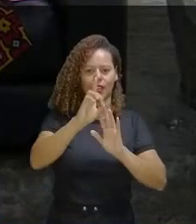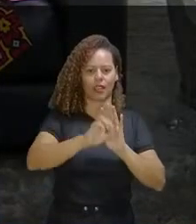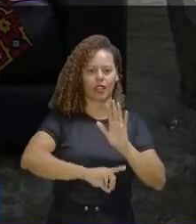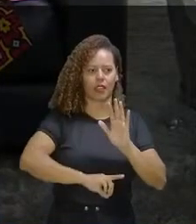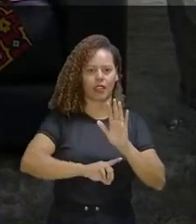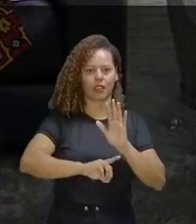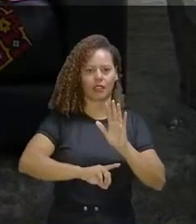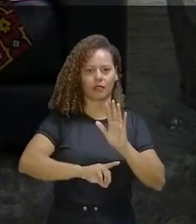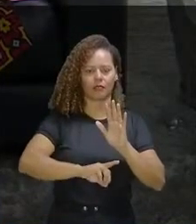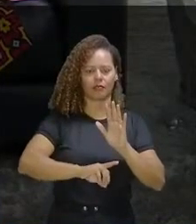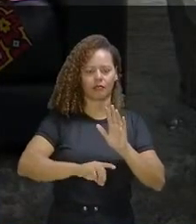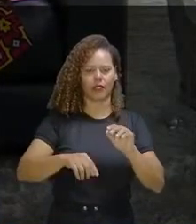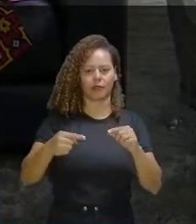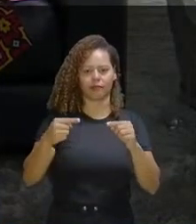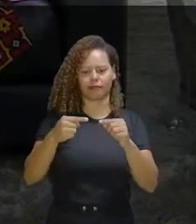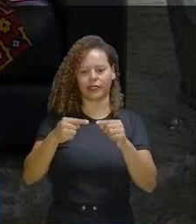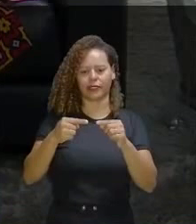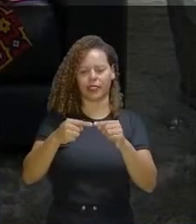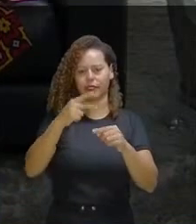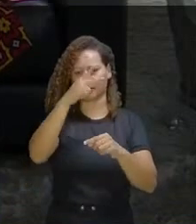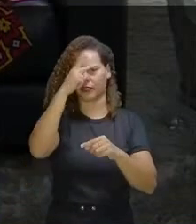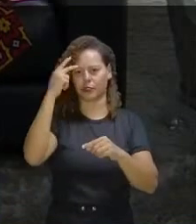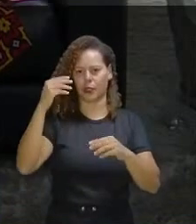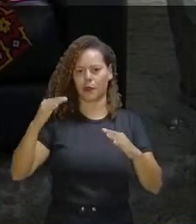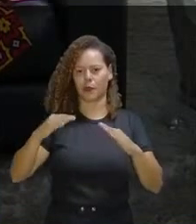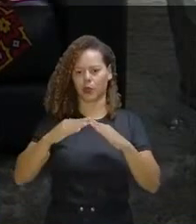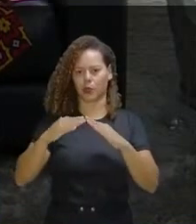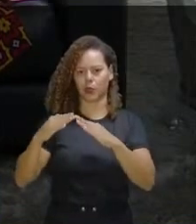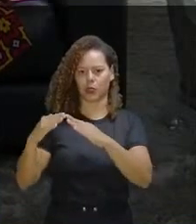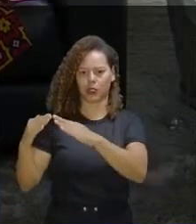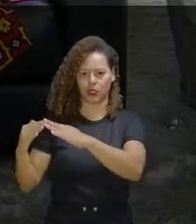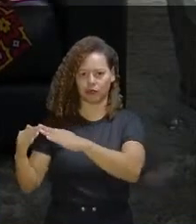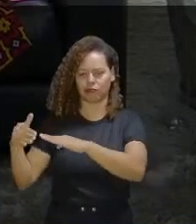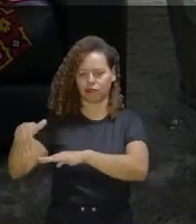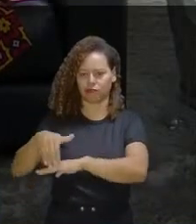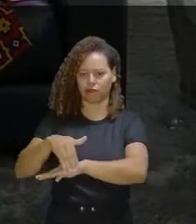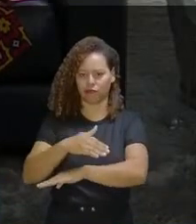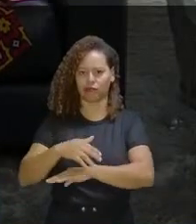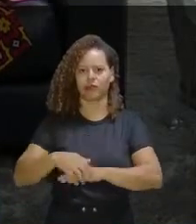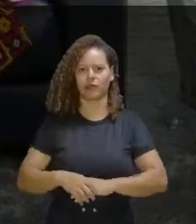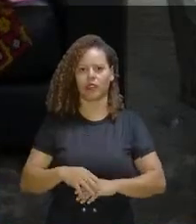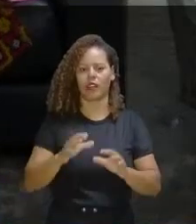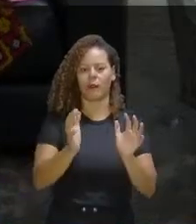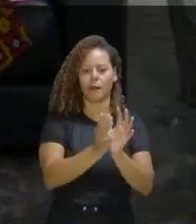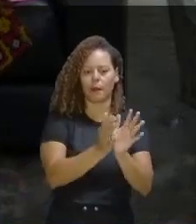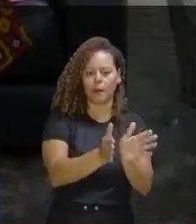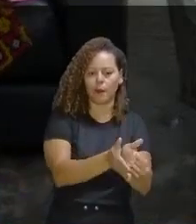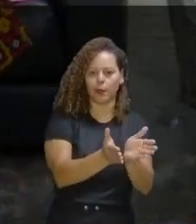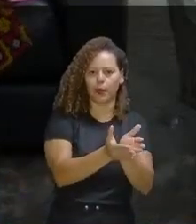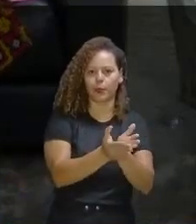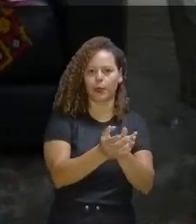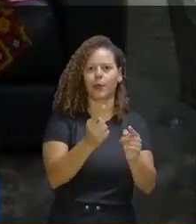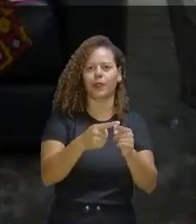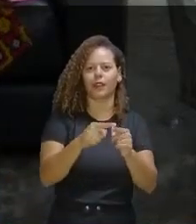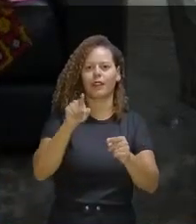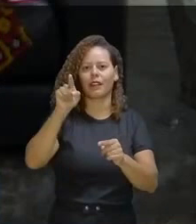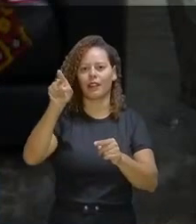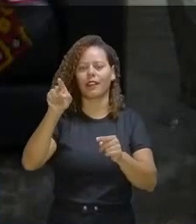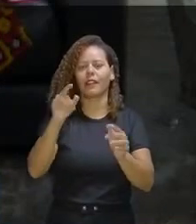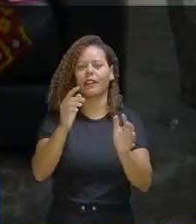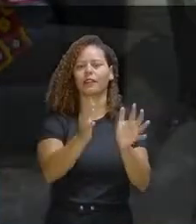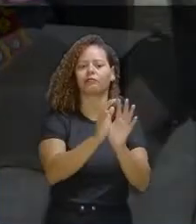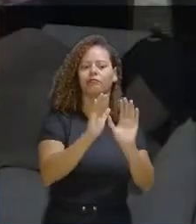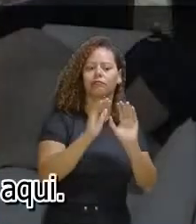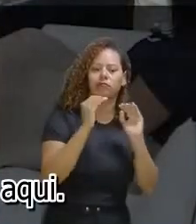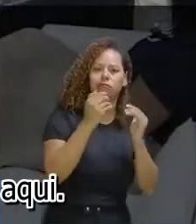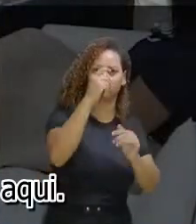nascido na rua. E está saindo esse direito de lá, da nossa comunidade negra, está saindo de